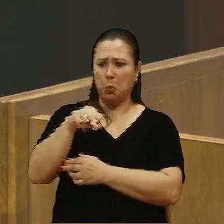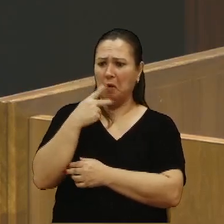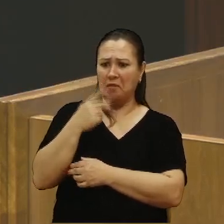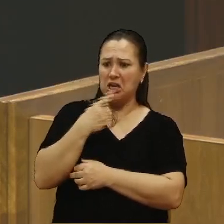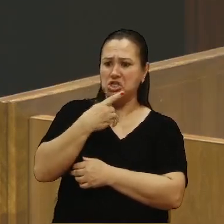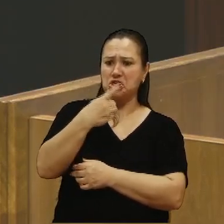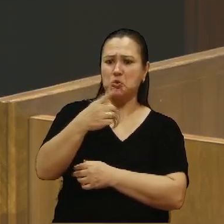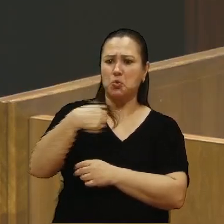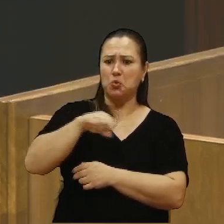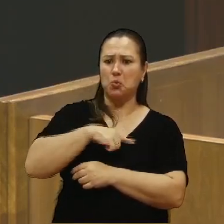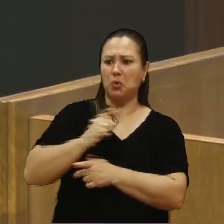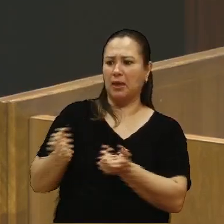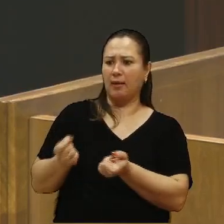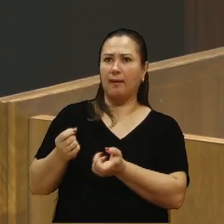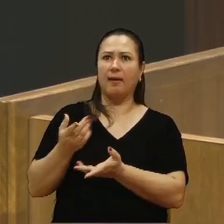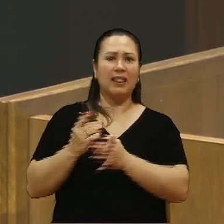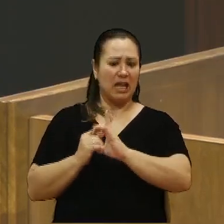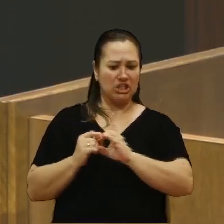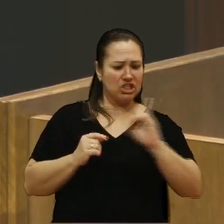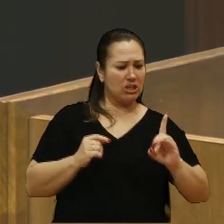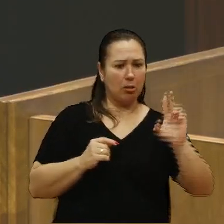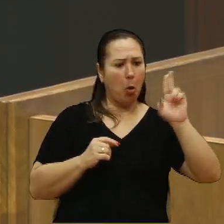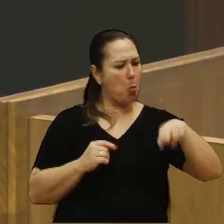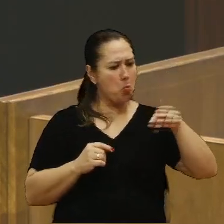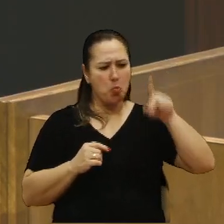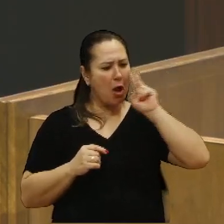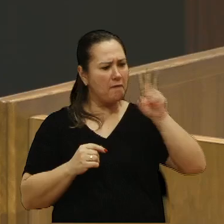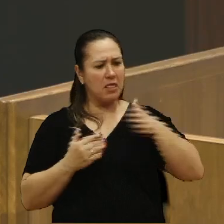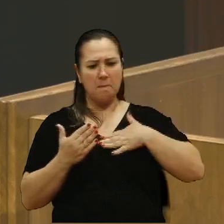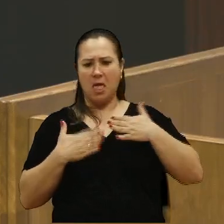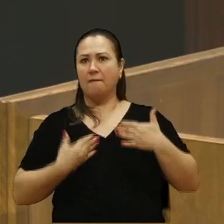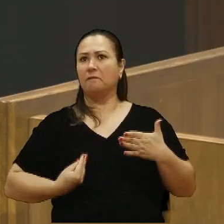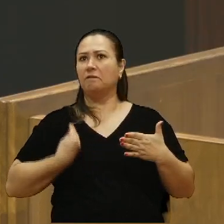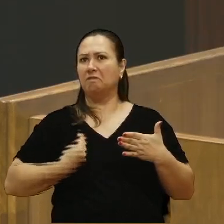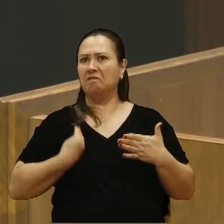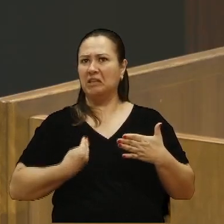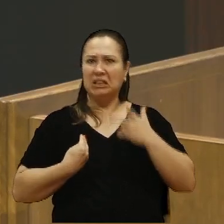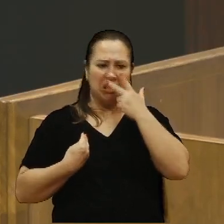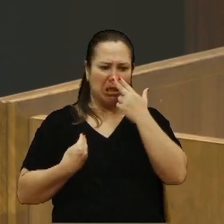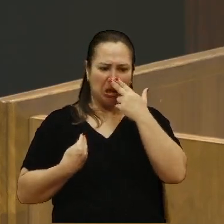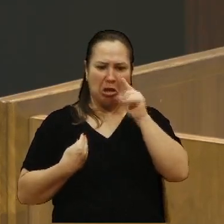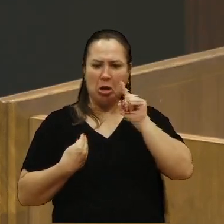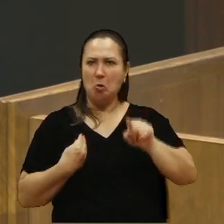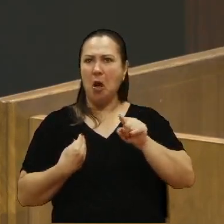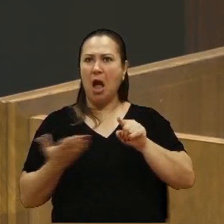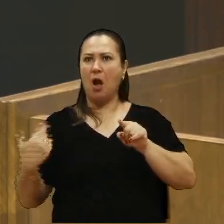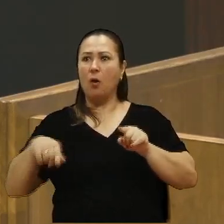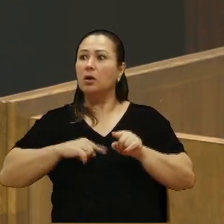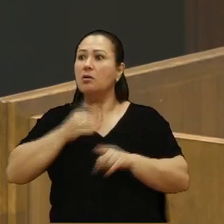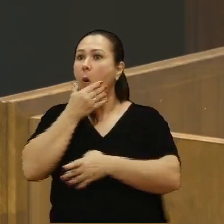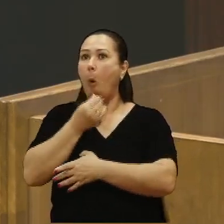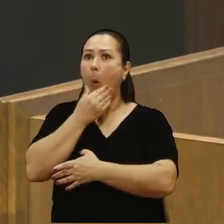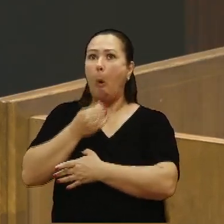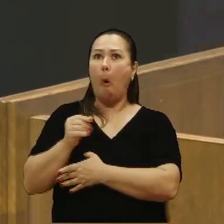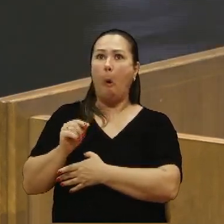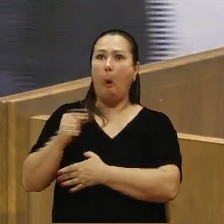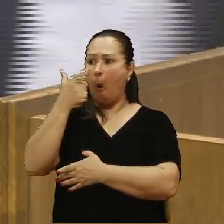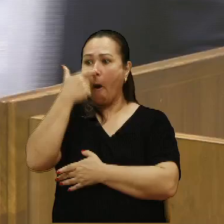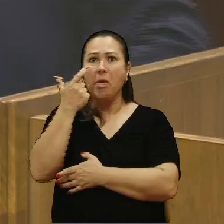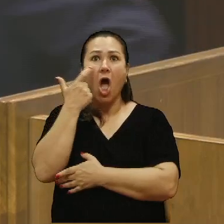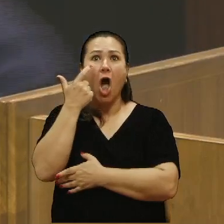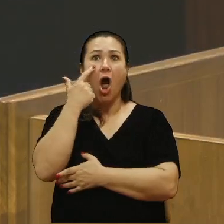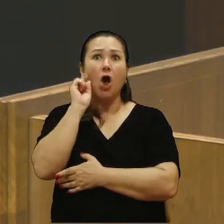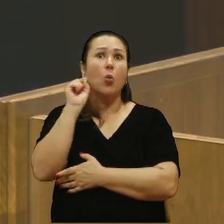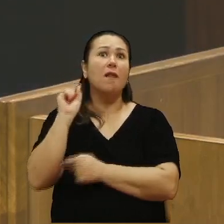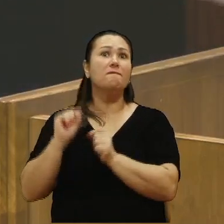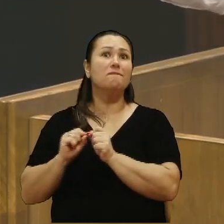desse da direita. Eu nunca vi na minha vida um discurso desse da direita. E esse senhor, olha o que ele